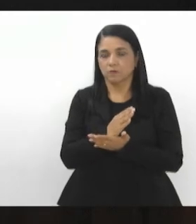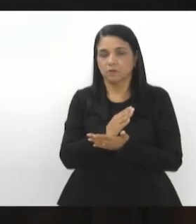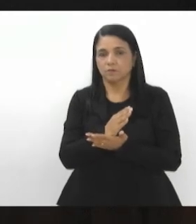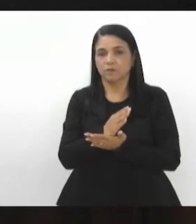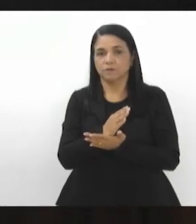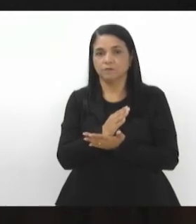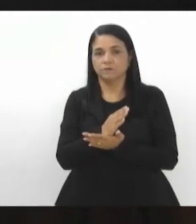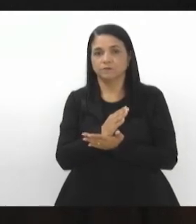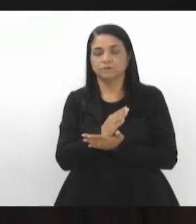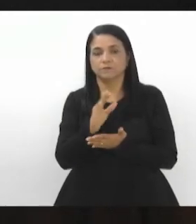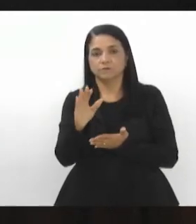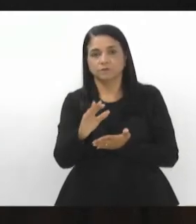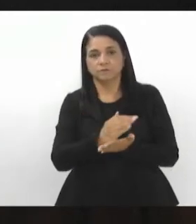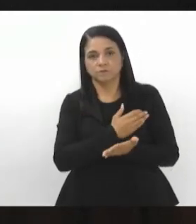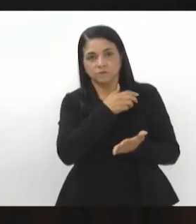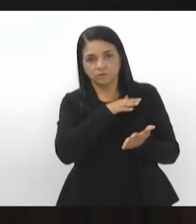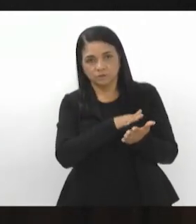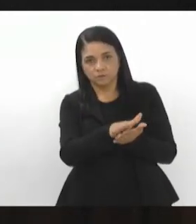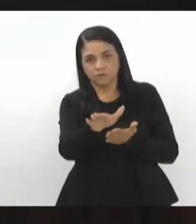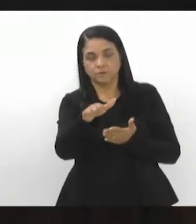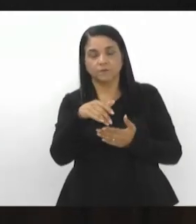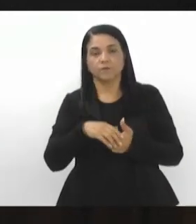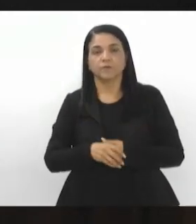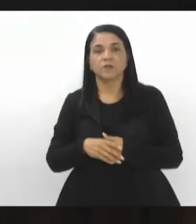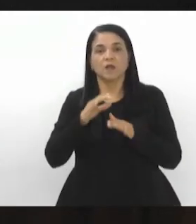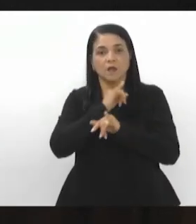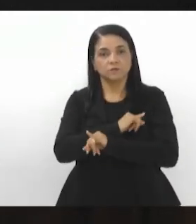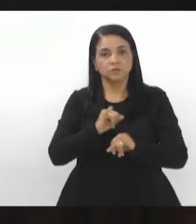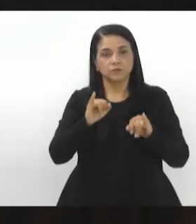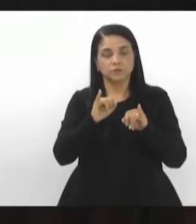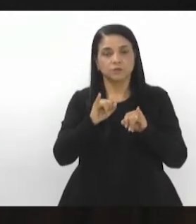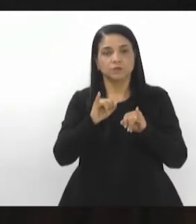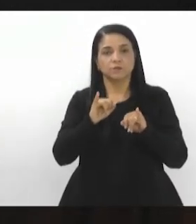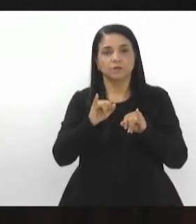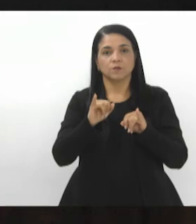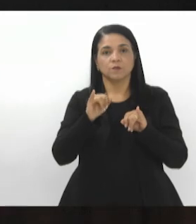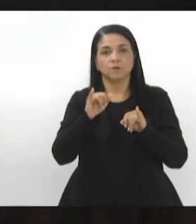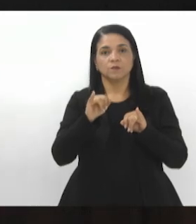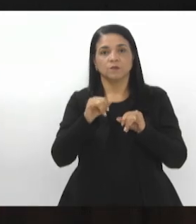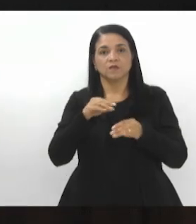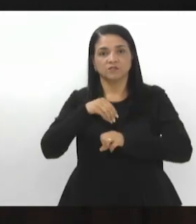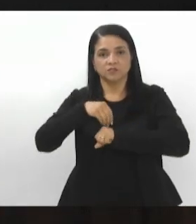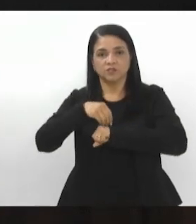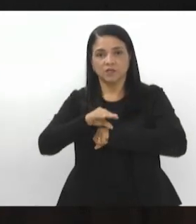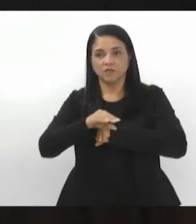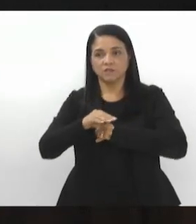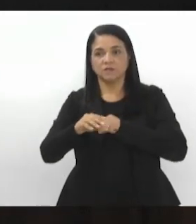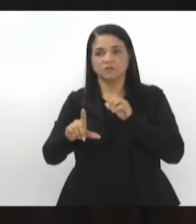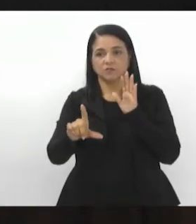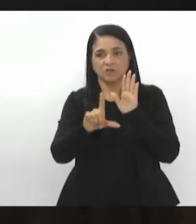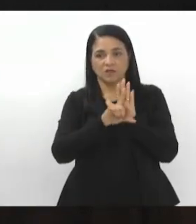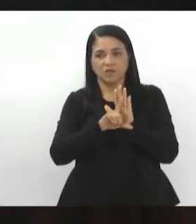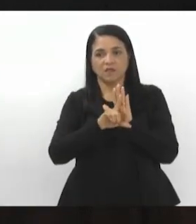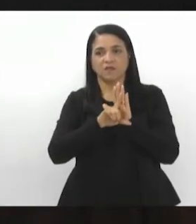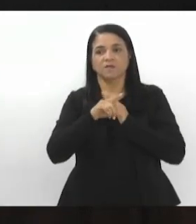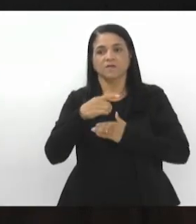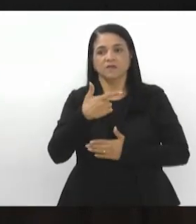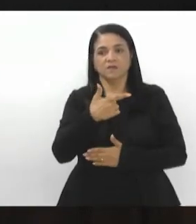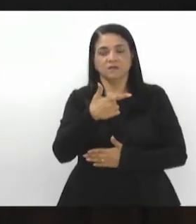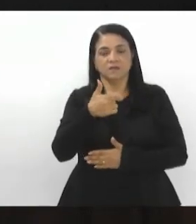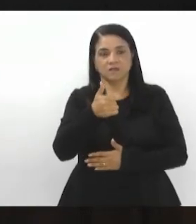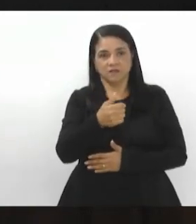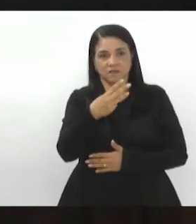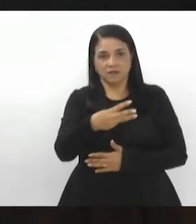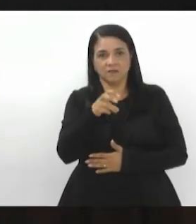estão. Aprovado, vai à promulgação. Anuncio indicação legislativa número 352